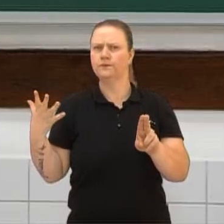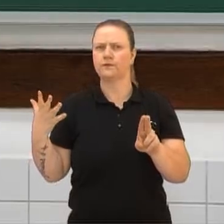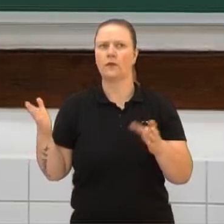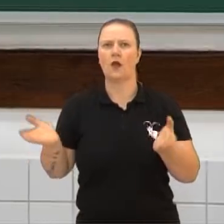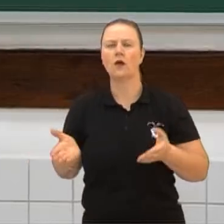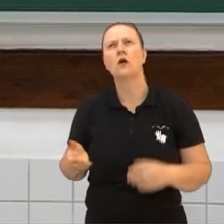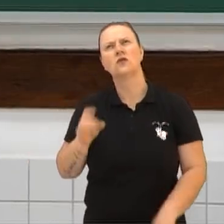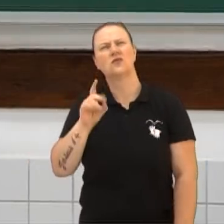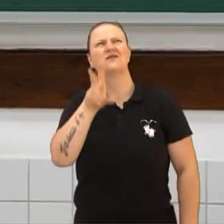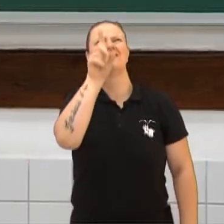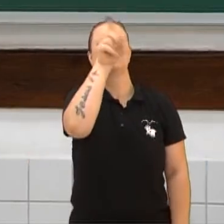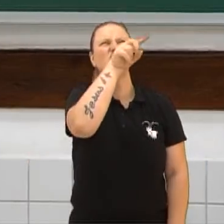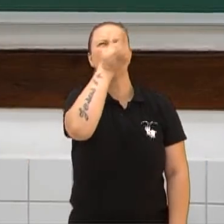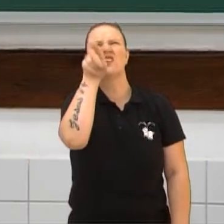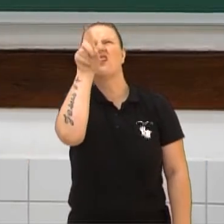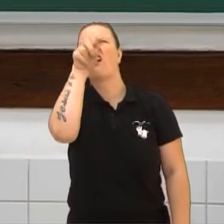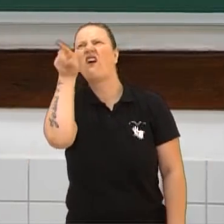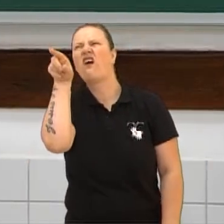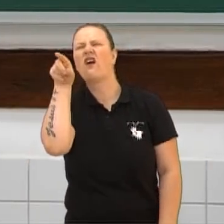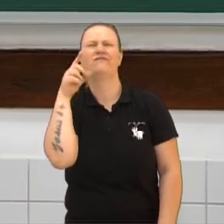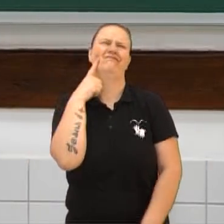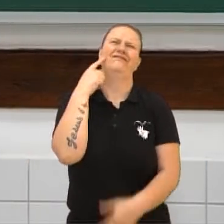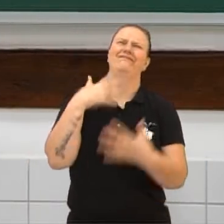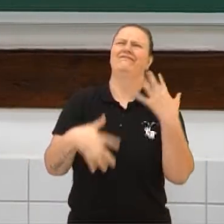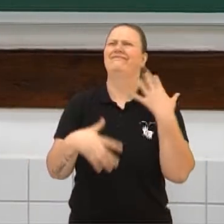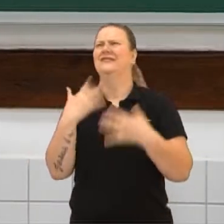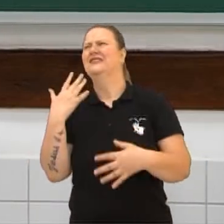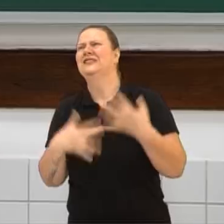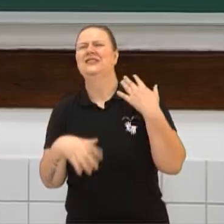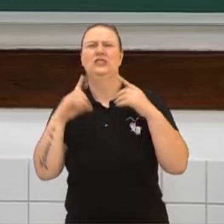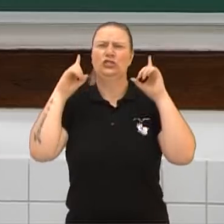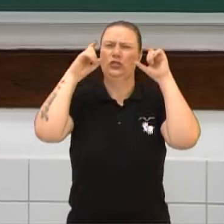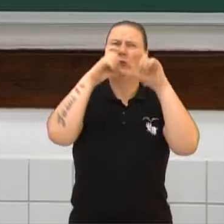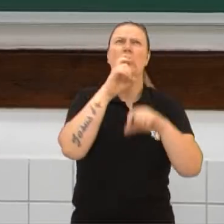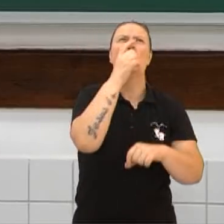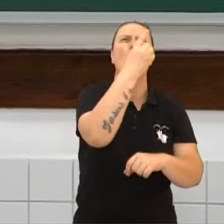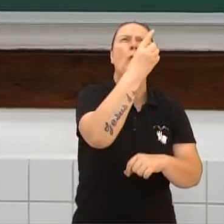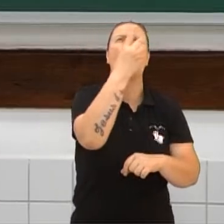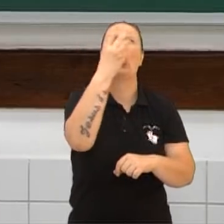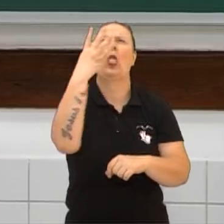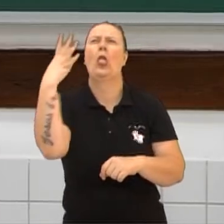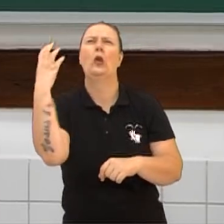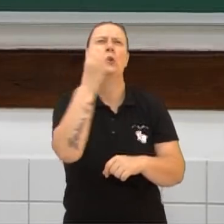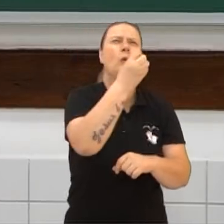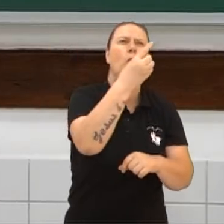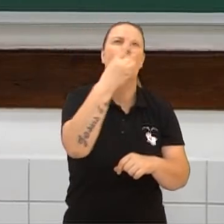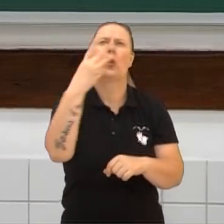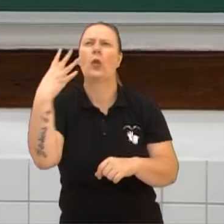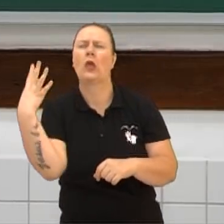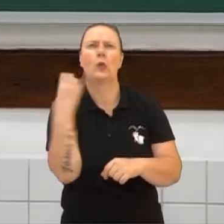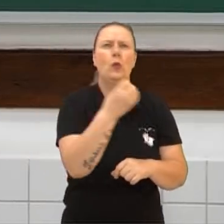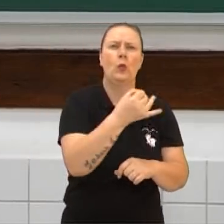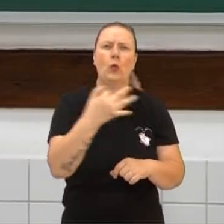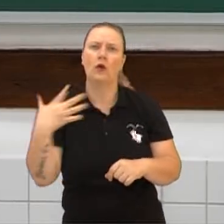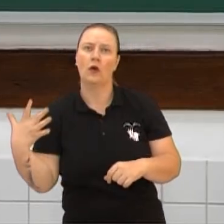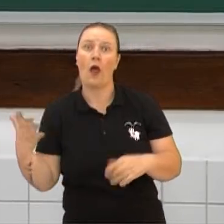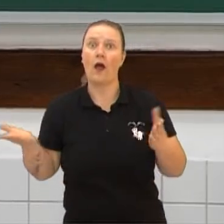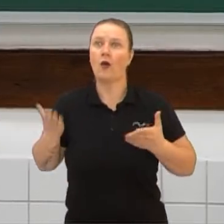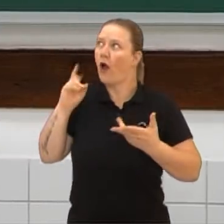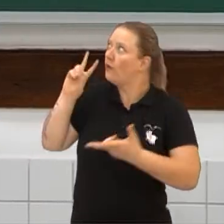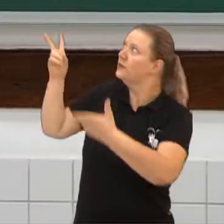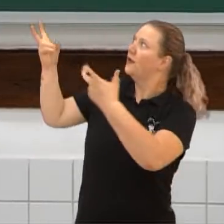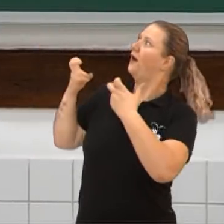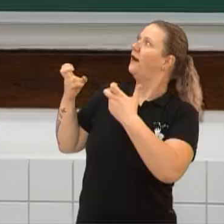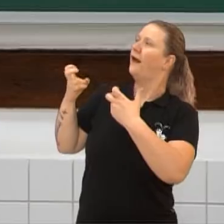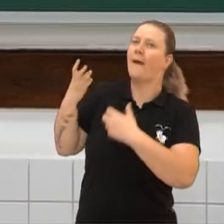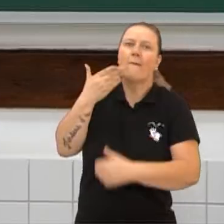X lá, não atrapalhava você? Ah, vou ter que contar toda hora um por um. Agora não. Você olhando para a tabela, você já consegue identificar quem